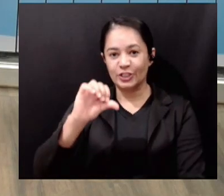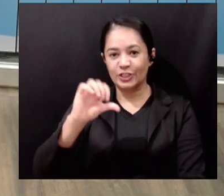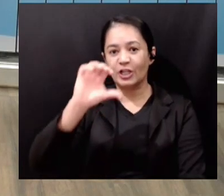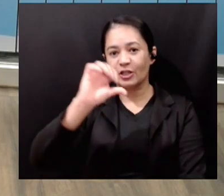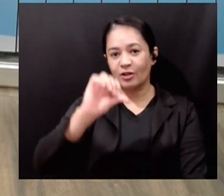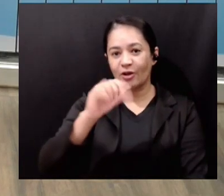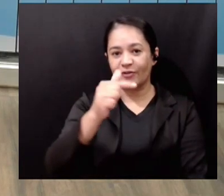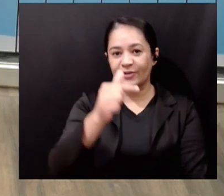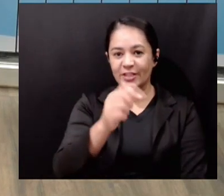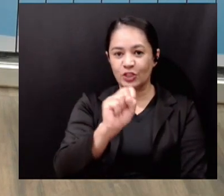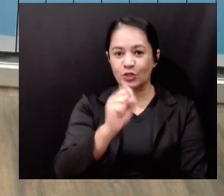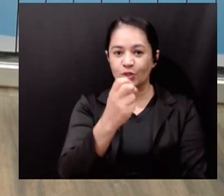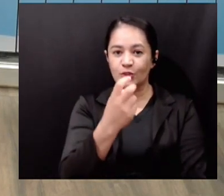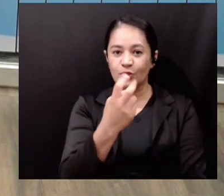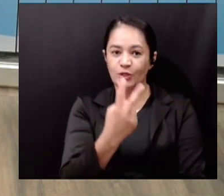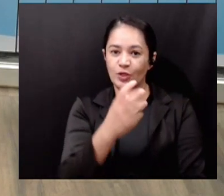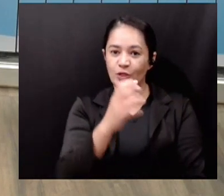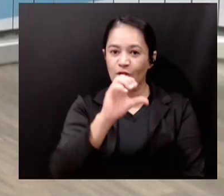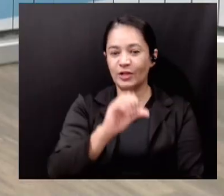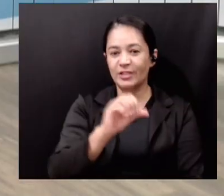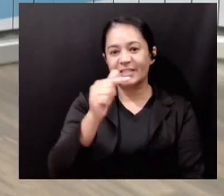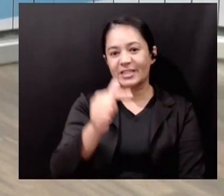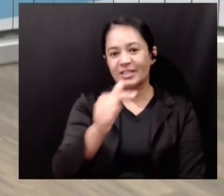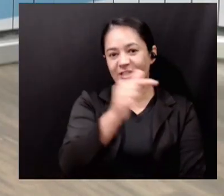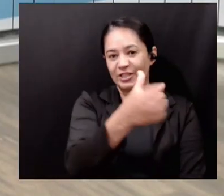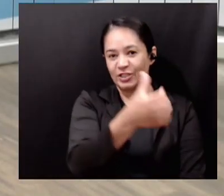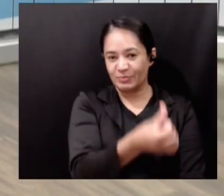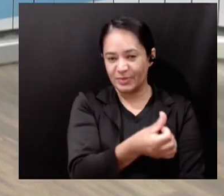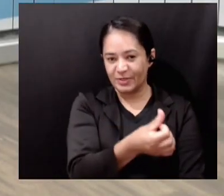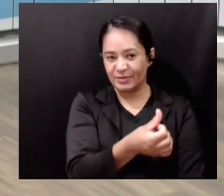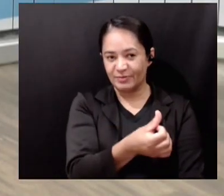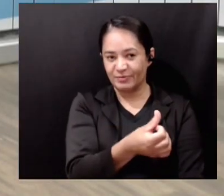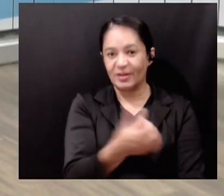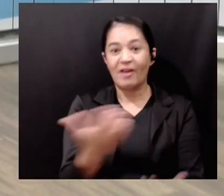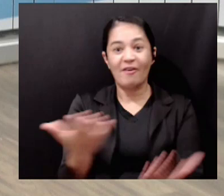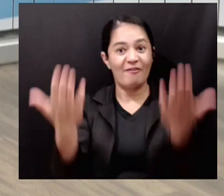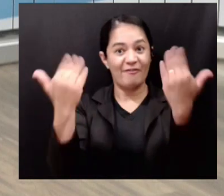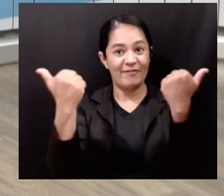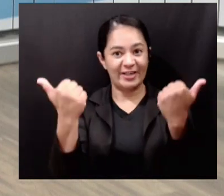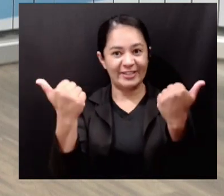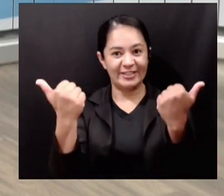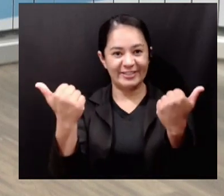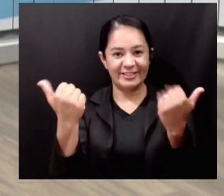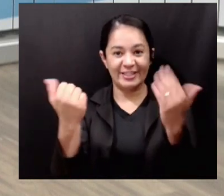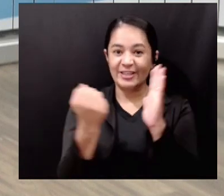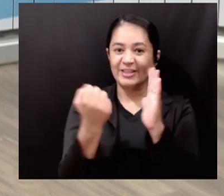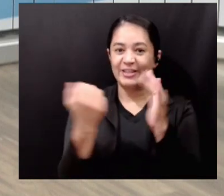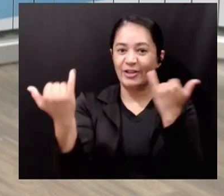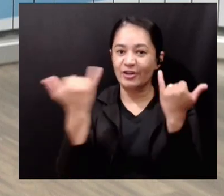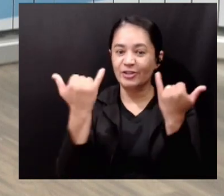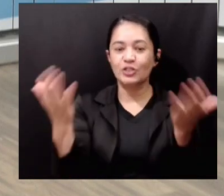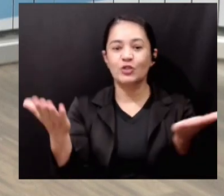97829 3776. Confira agora os destaques da edição de hoje.